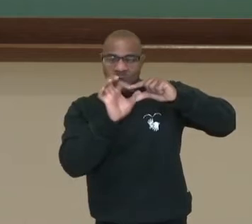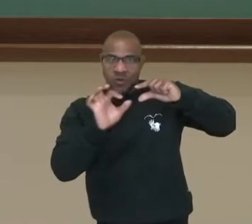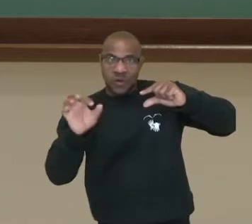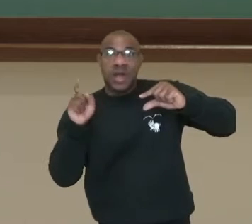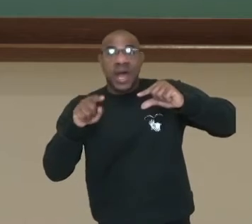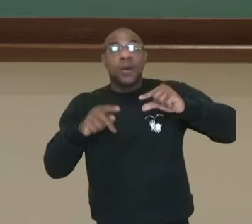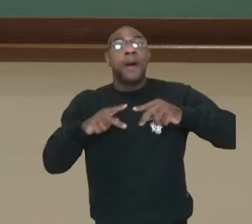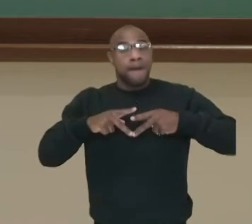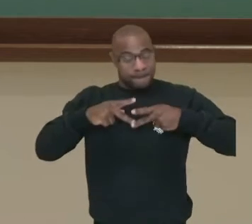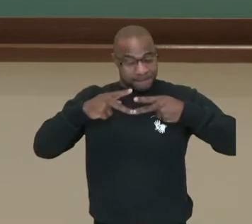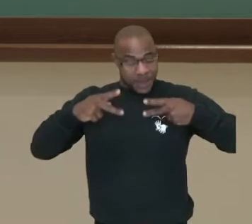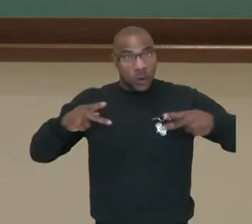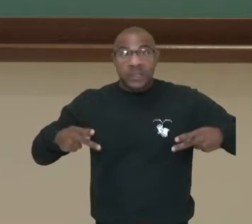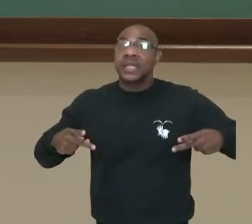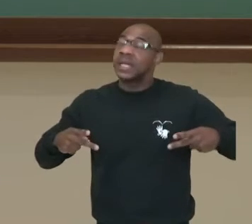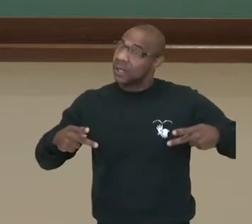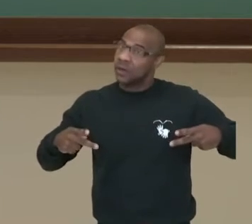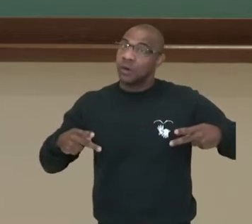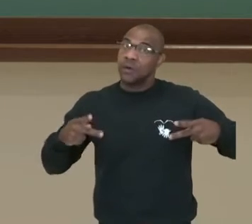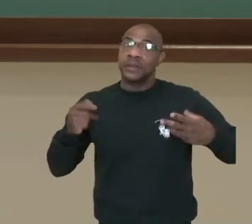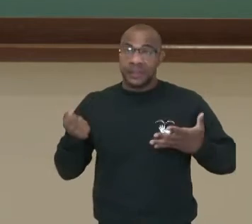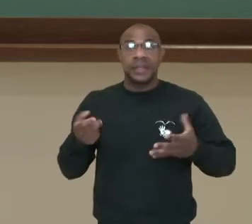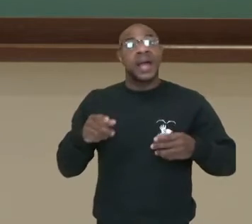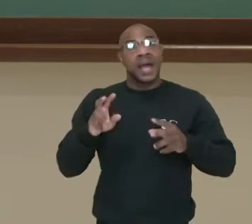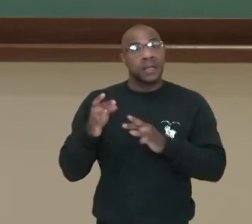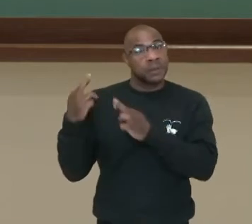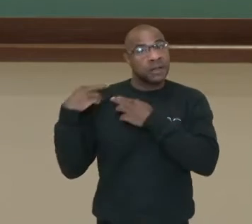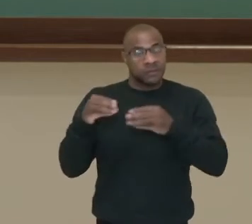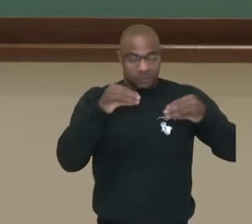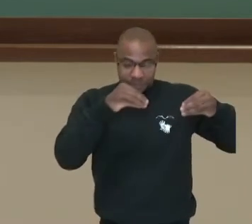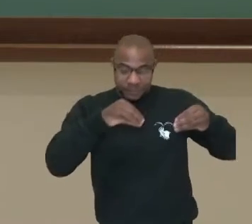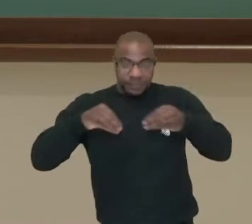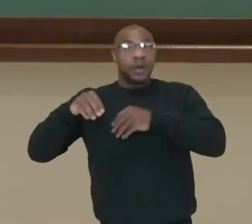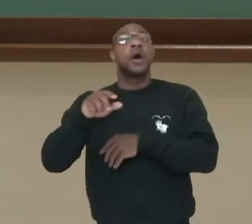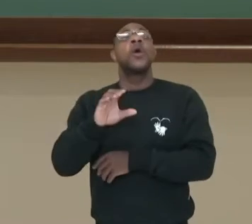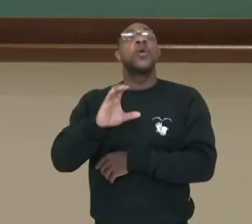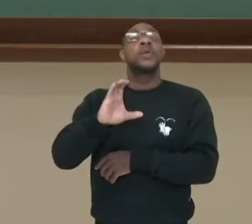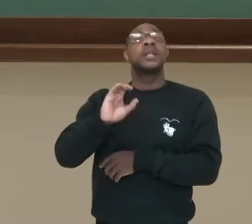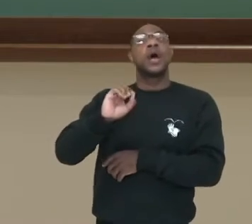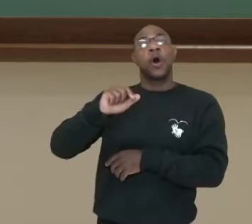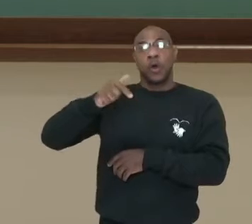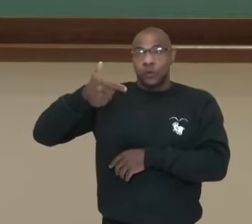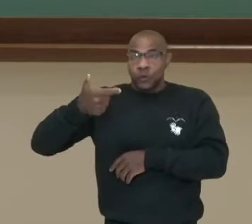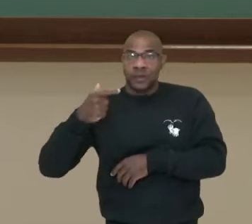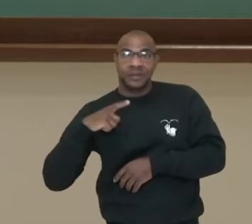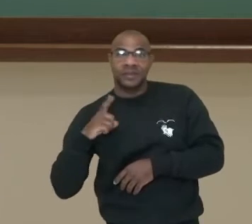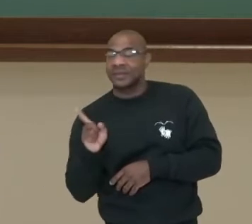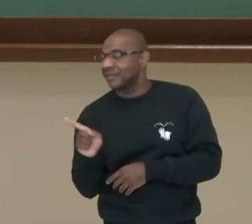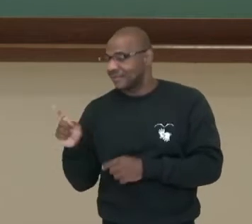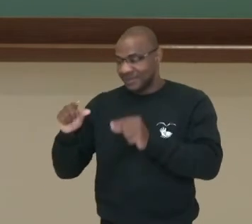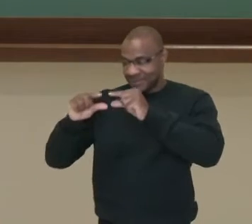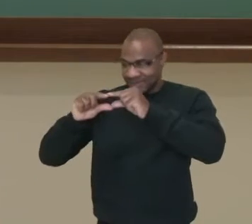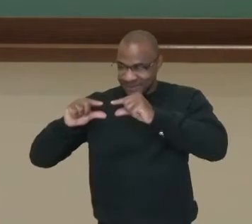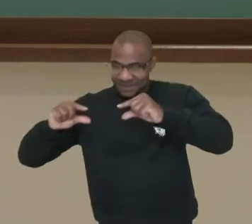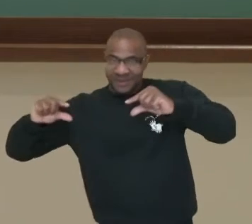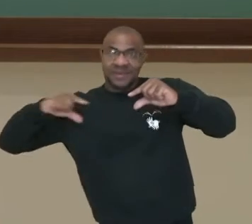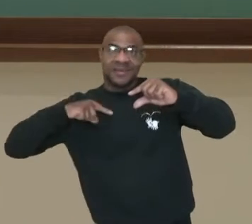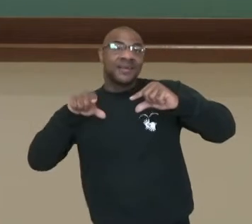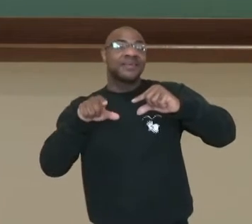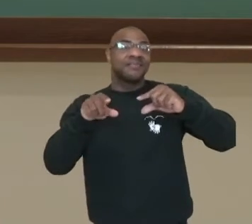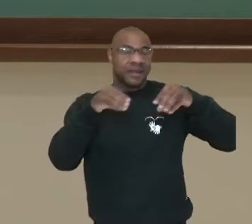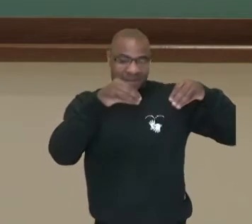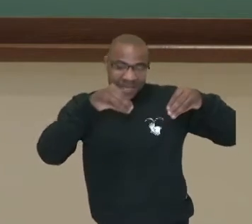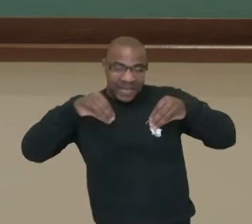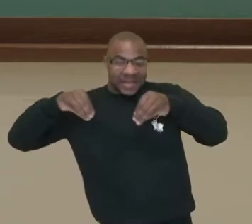proteína responsável por carregar de fato o gás carbônico. Então dentro da hemácia a gente tem hemoglobina, então ela vai carregar ali o